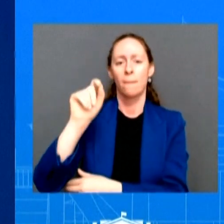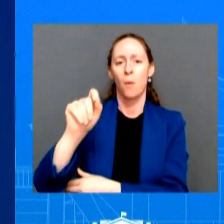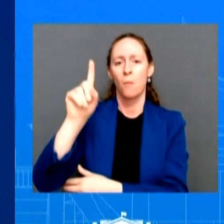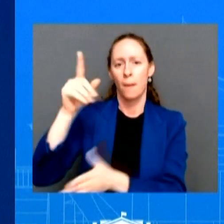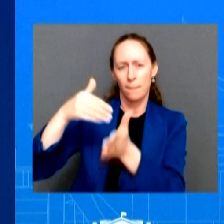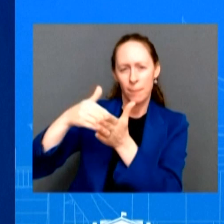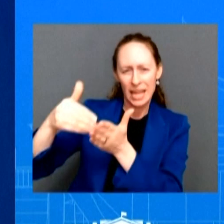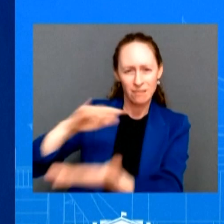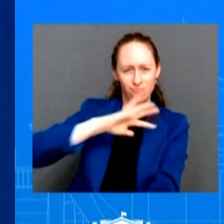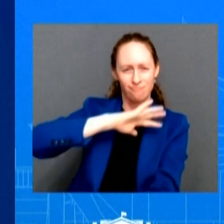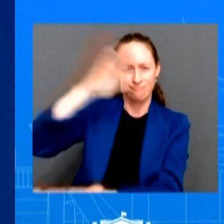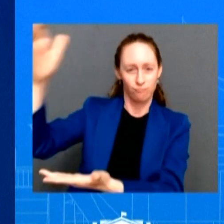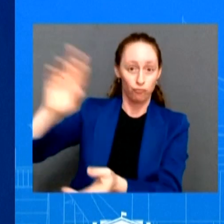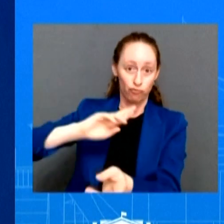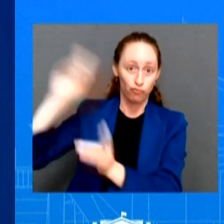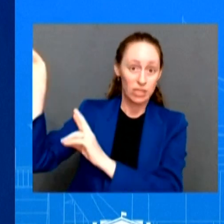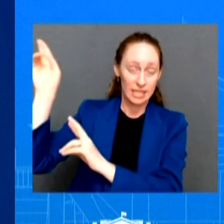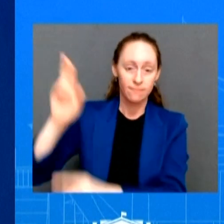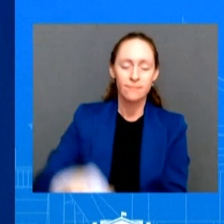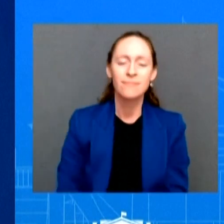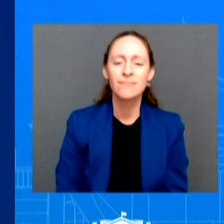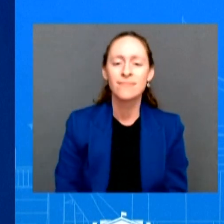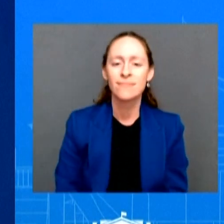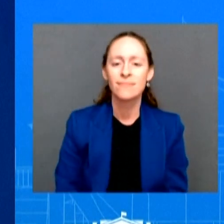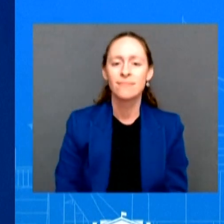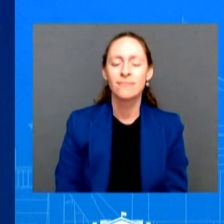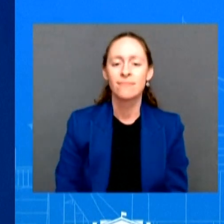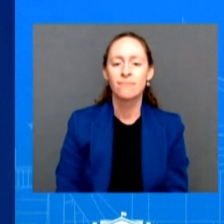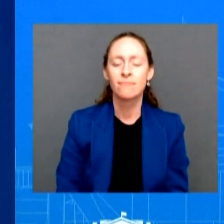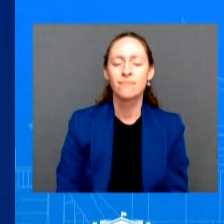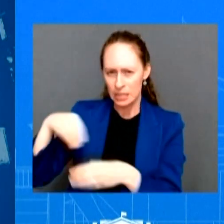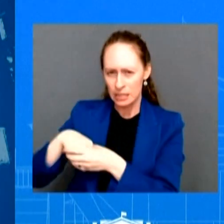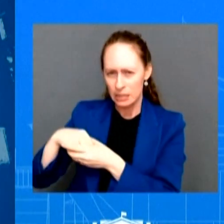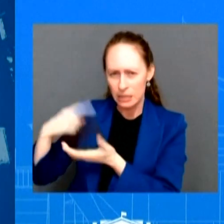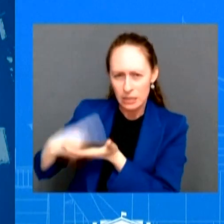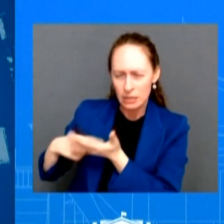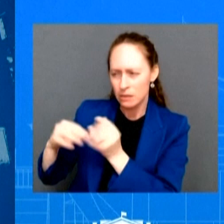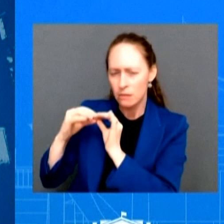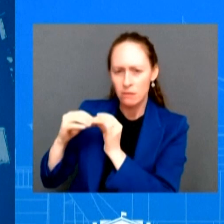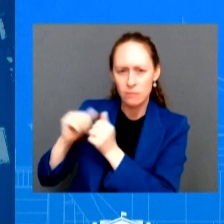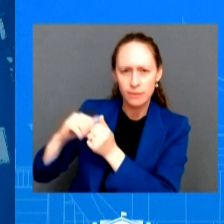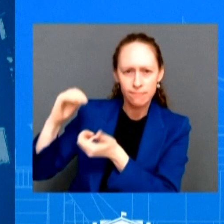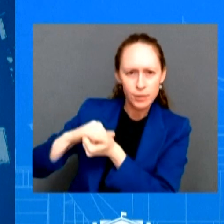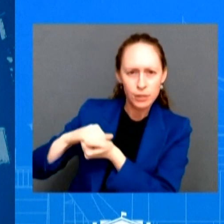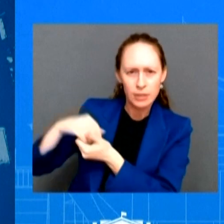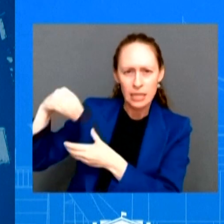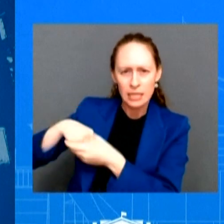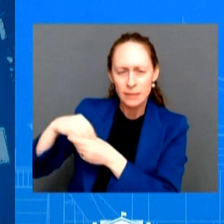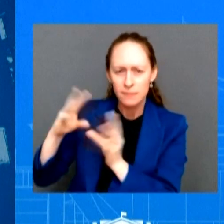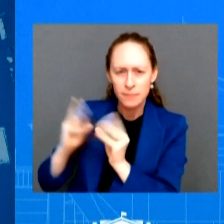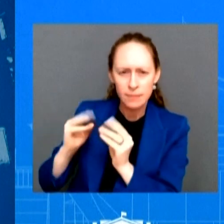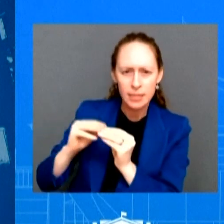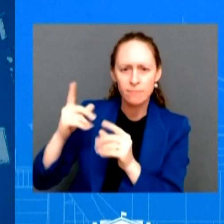Anvisa brasileira, autorizou um novo procedimento de injeção para a vacina contra a doença. A iniciativa deve permitir que